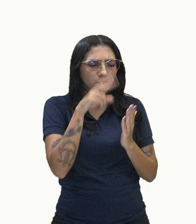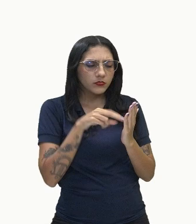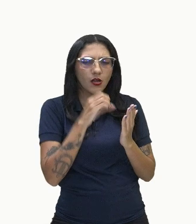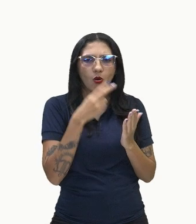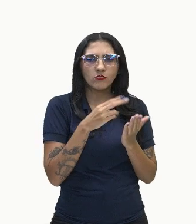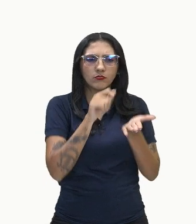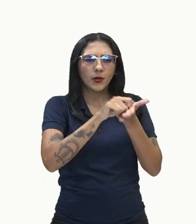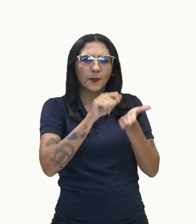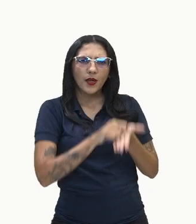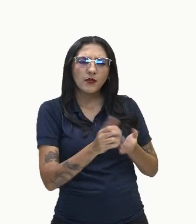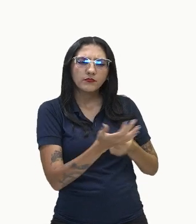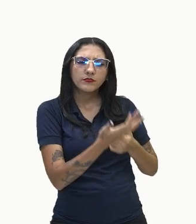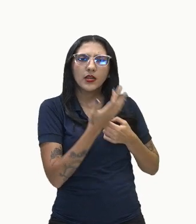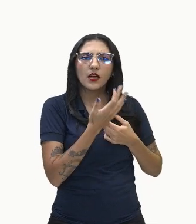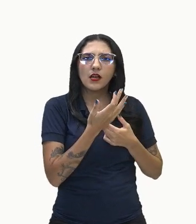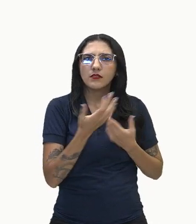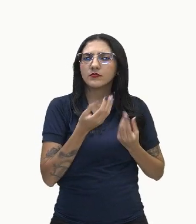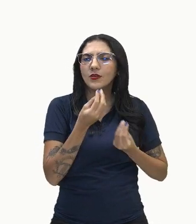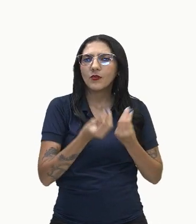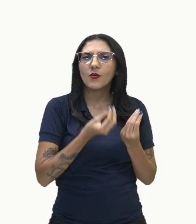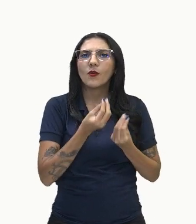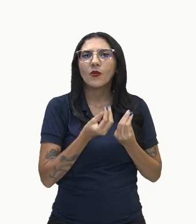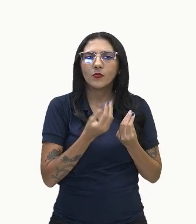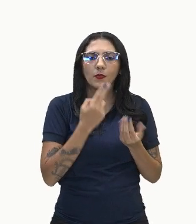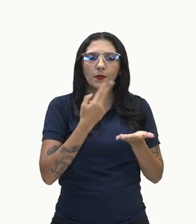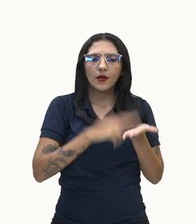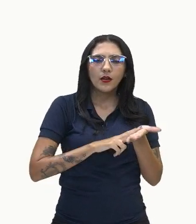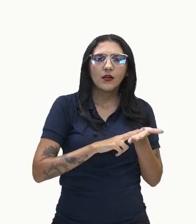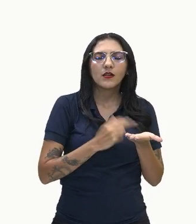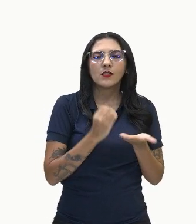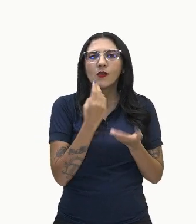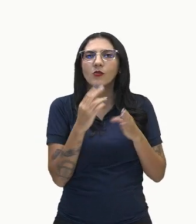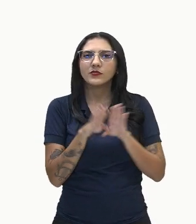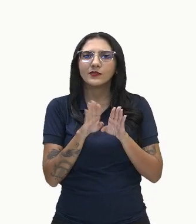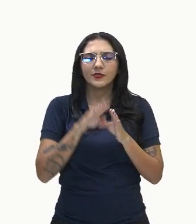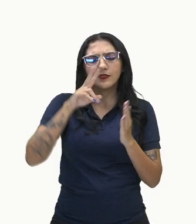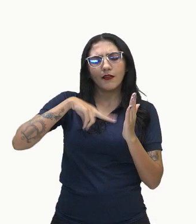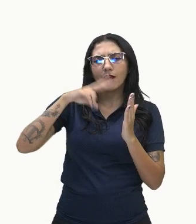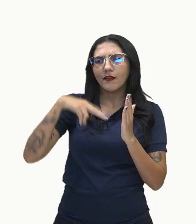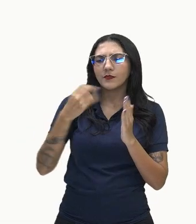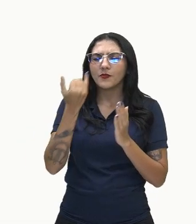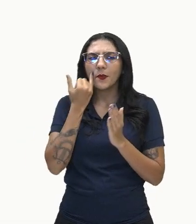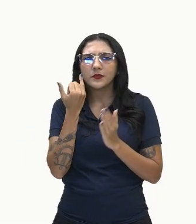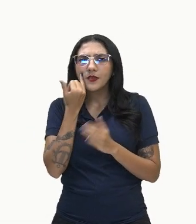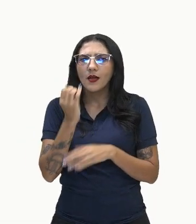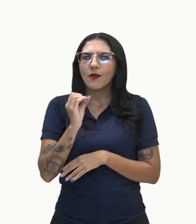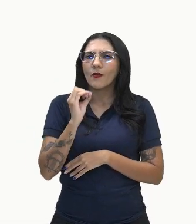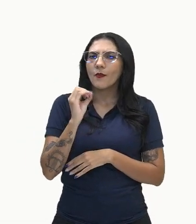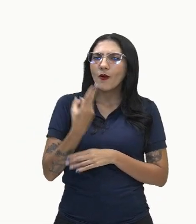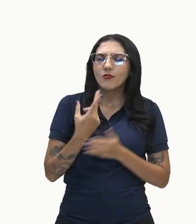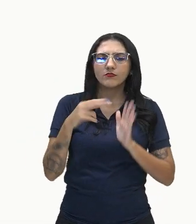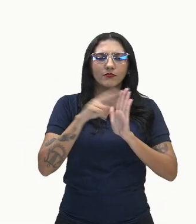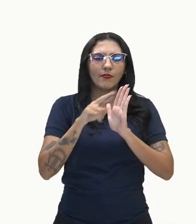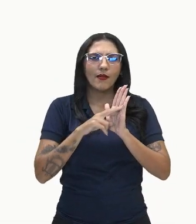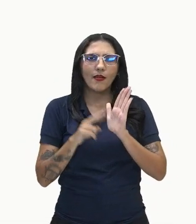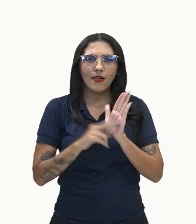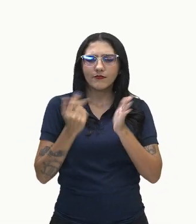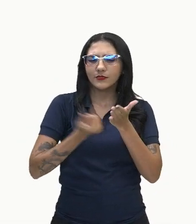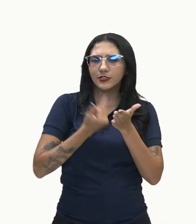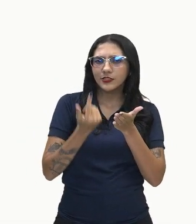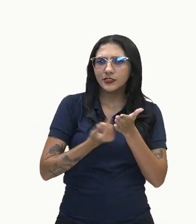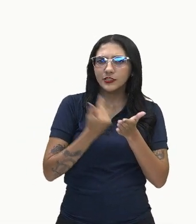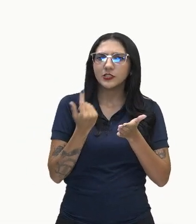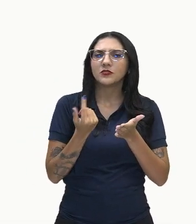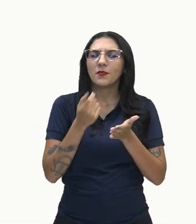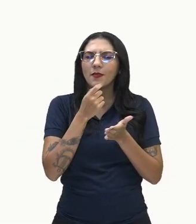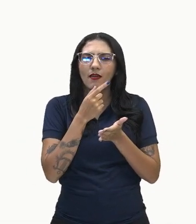uma carta. Se você está escrevendo uma notícia, está lendo uma piada, está lendo um manual de instrução,